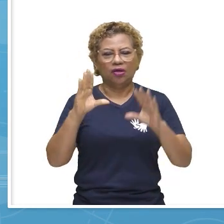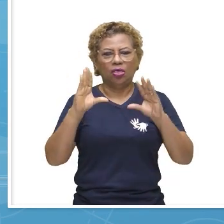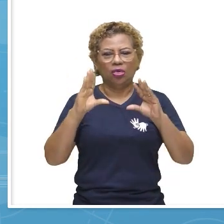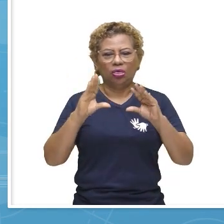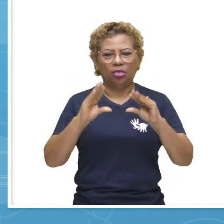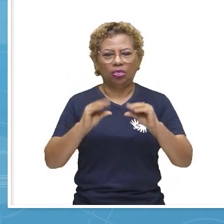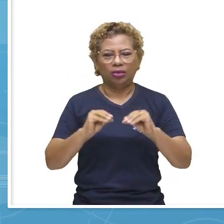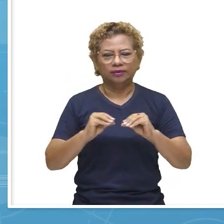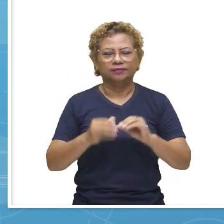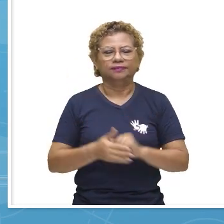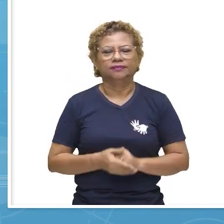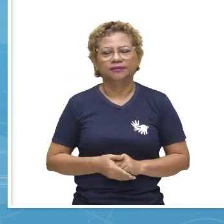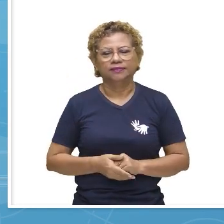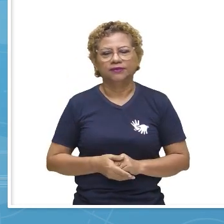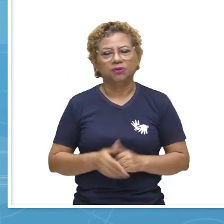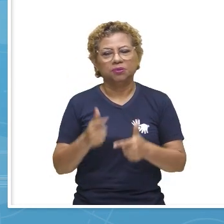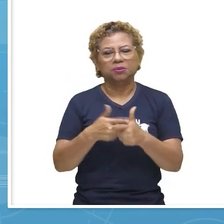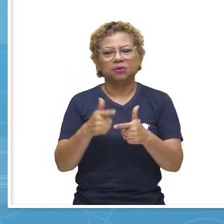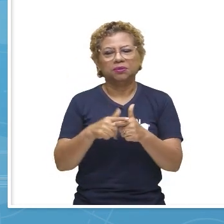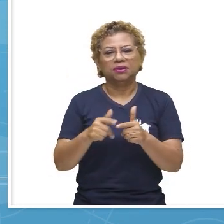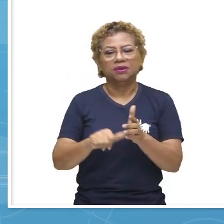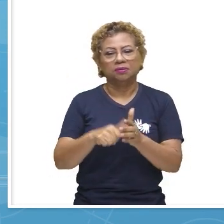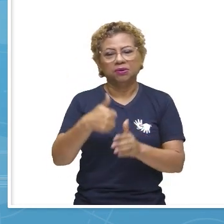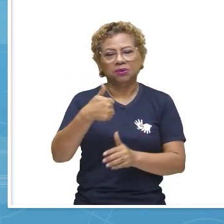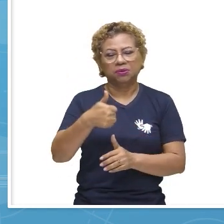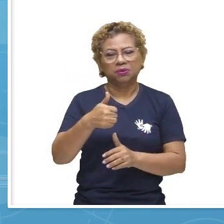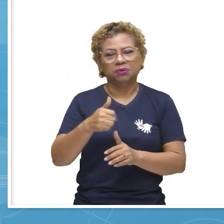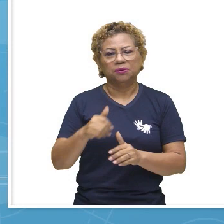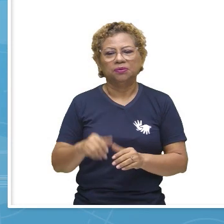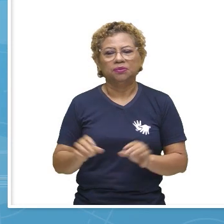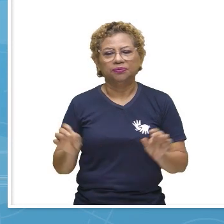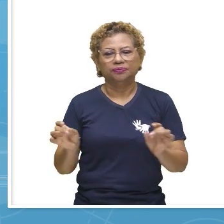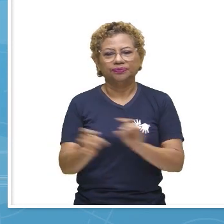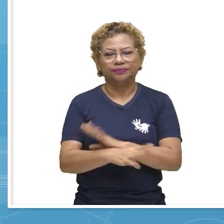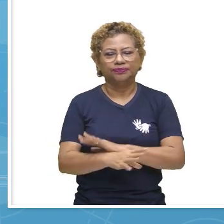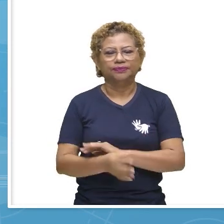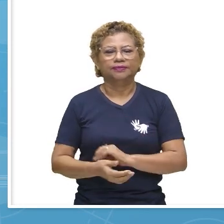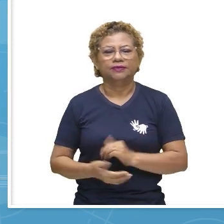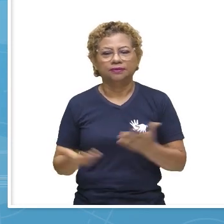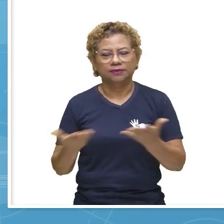1 resolvido, vamos para o problema 2.